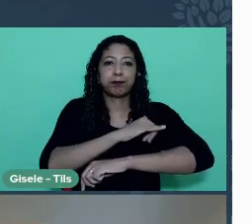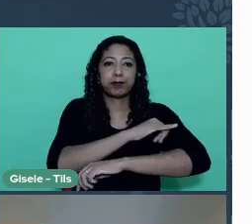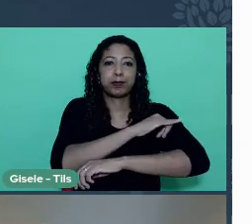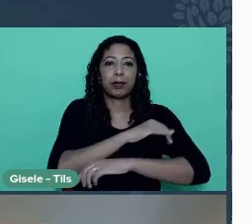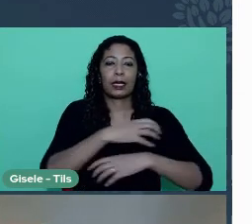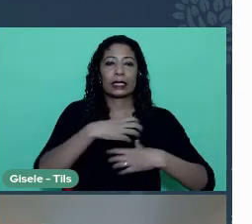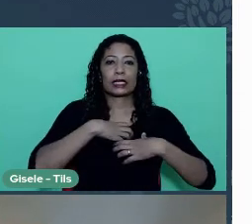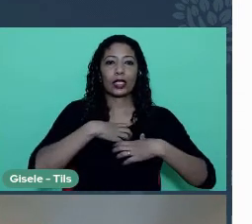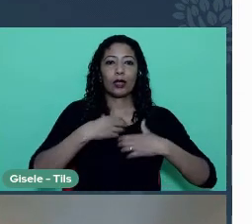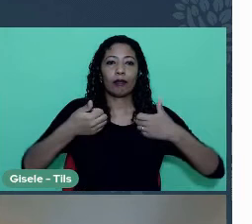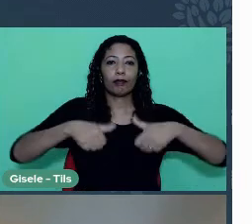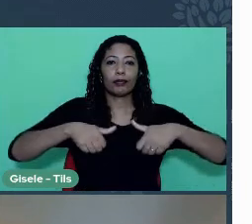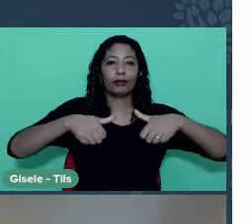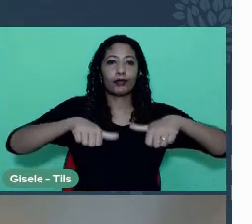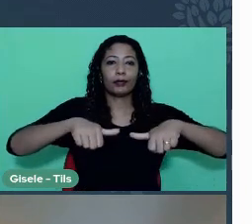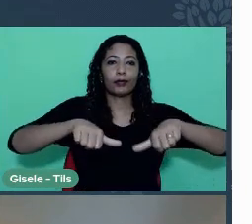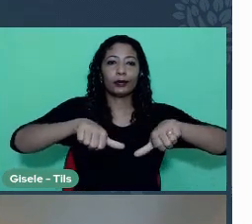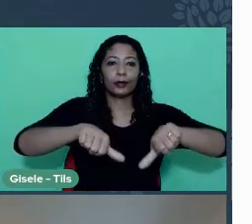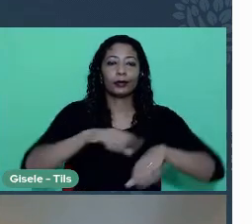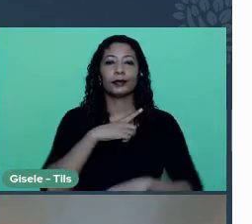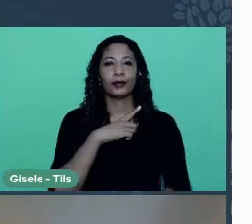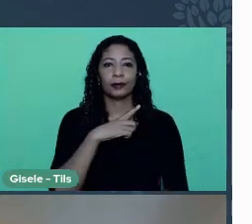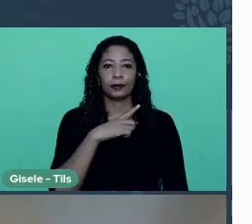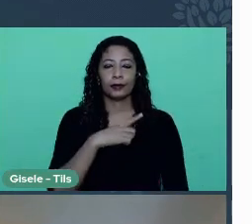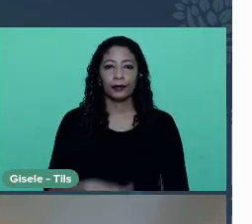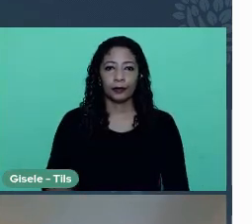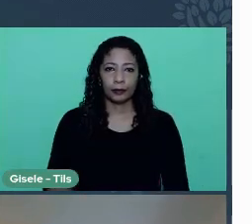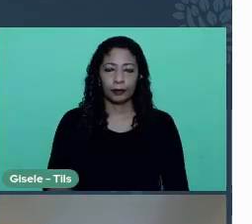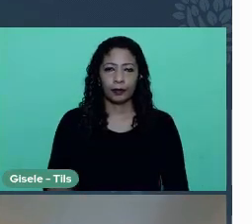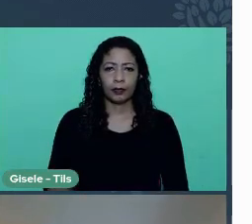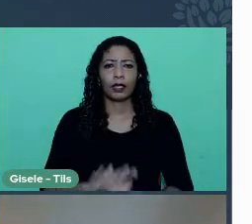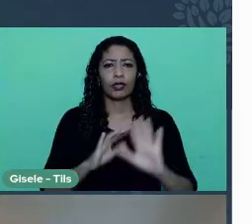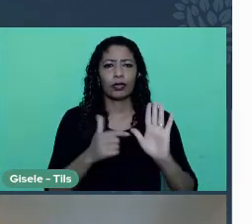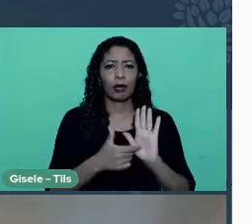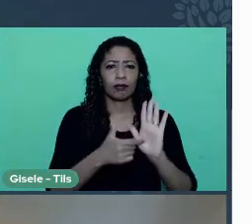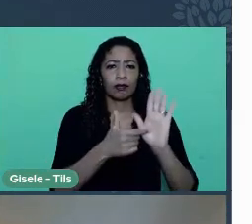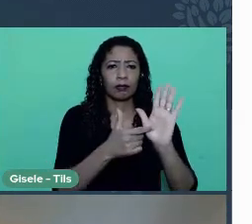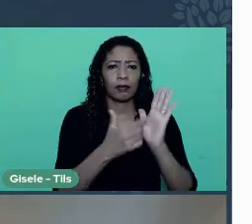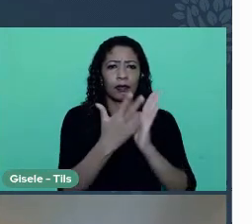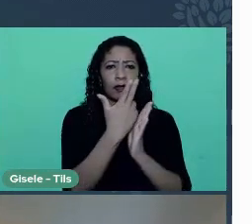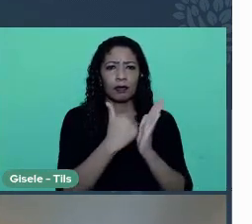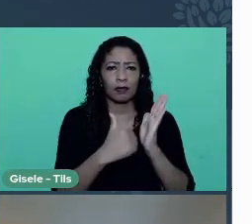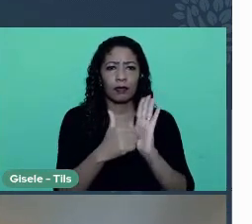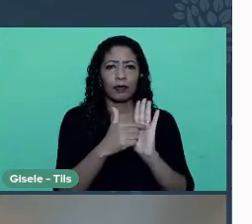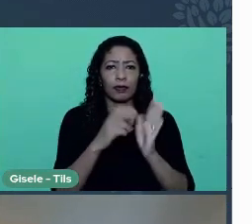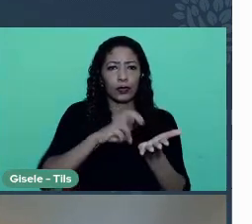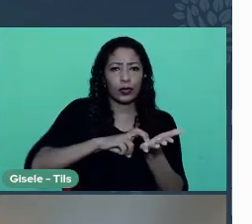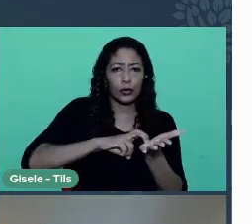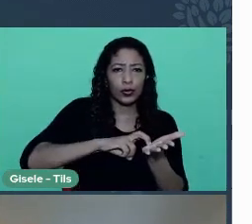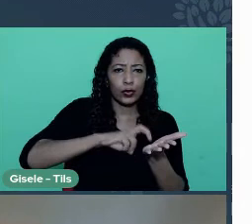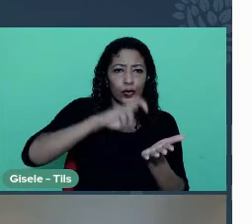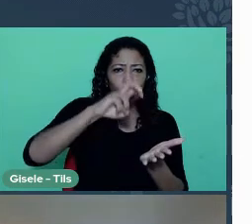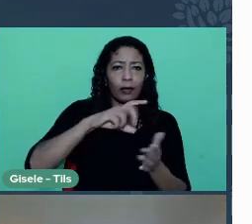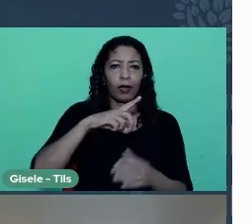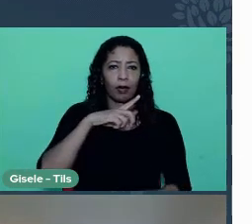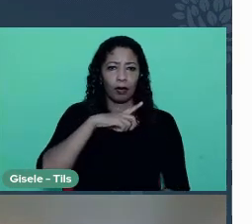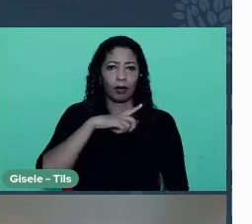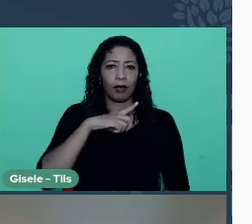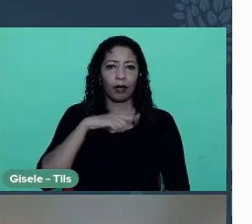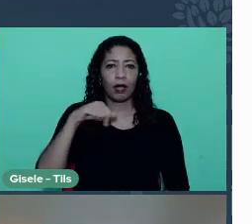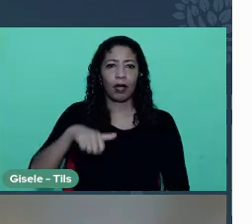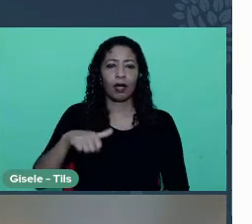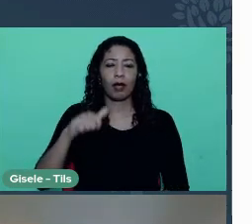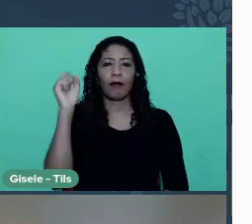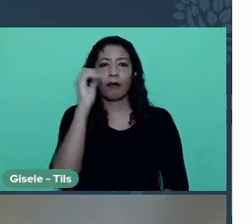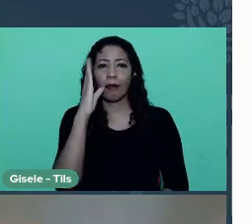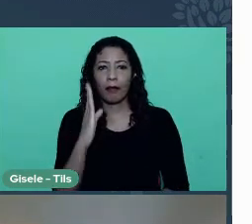que essa figura já foi mostrada pela manhã, de que tem uma maior prevalência de asma no Brasil. A gente vê aqui o Brasil uma